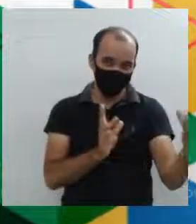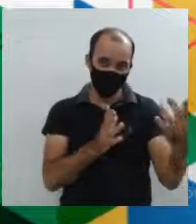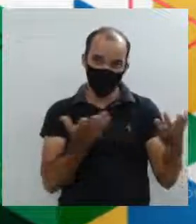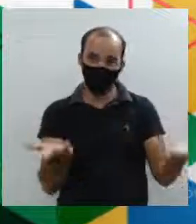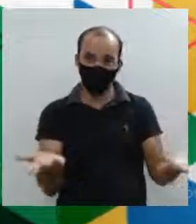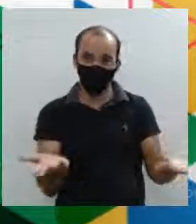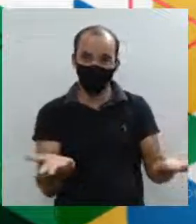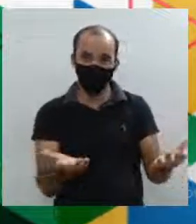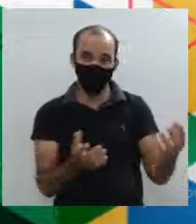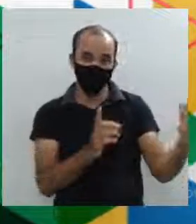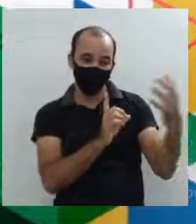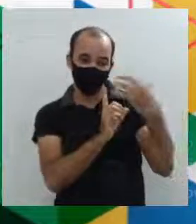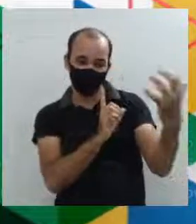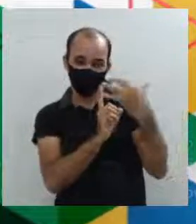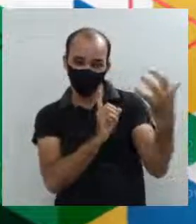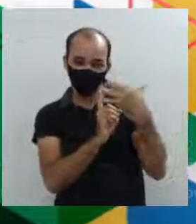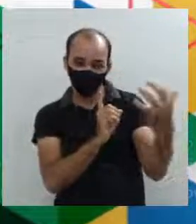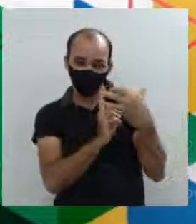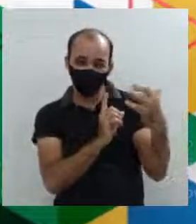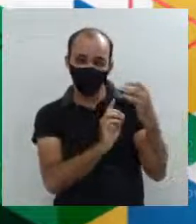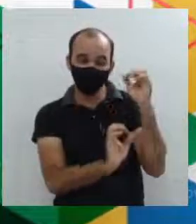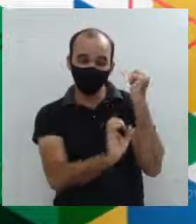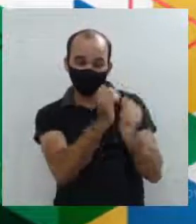é levado a sermos